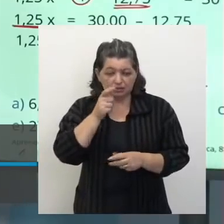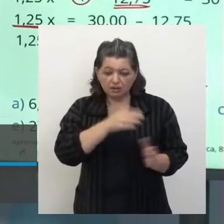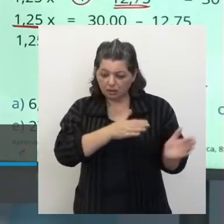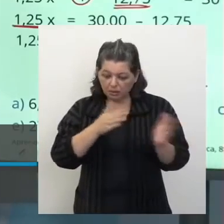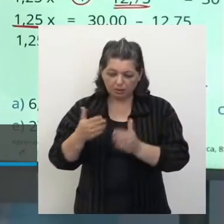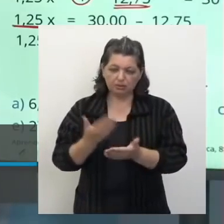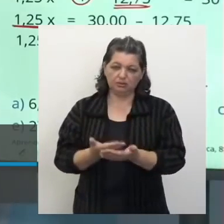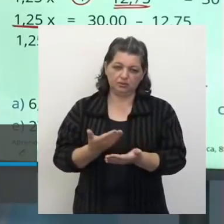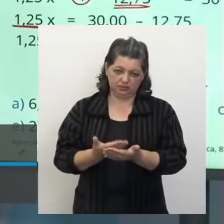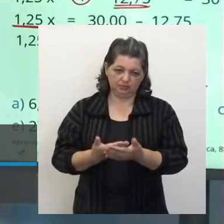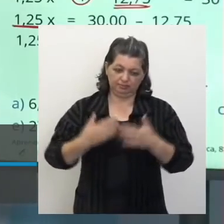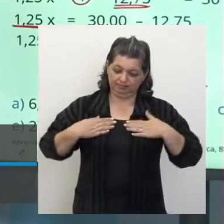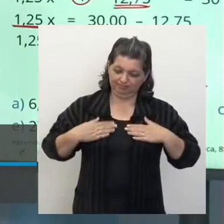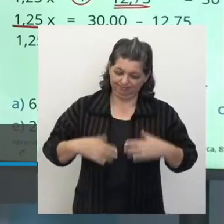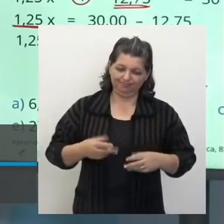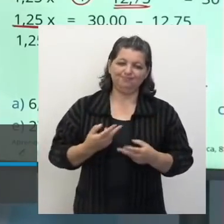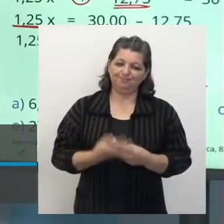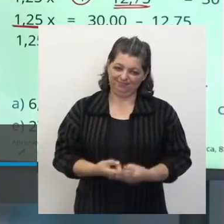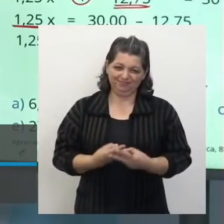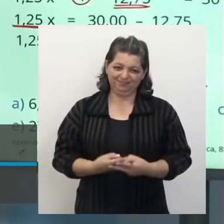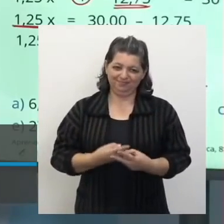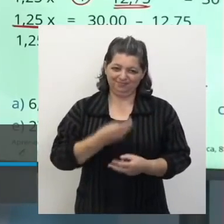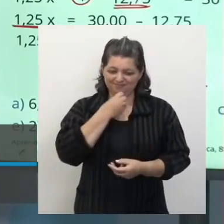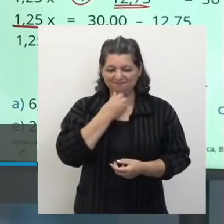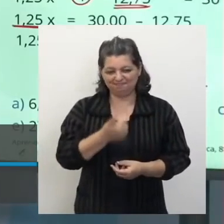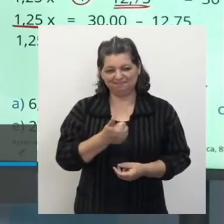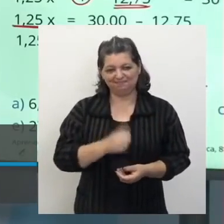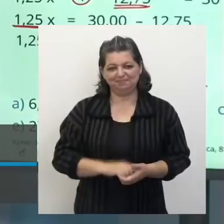72. E no segundo, 63. Ora,